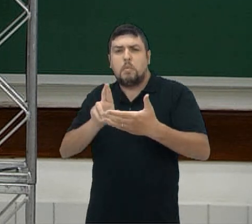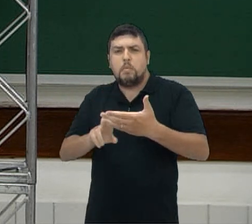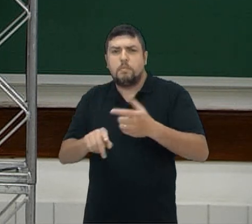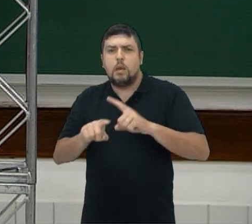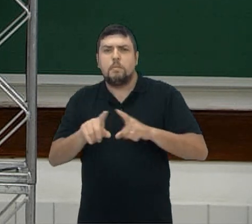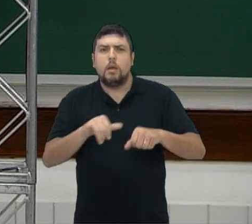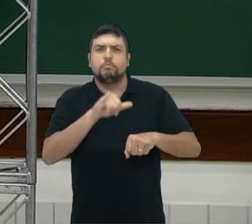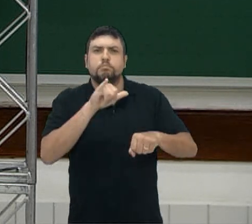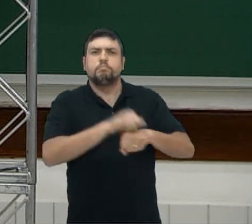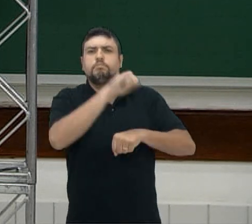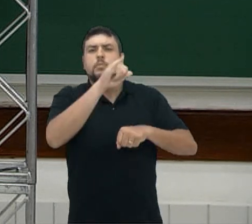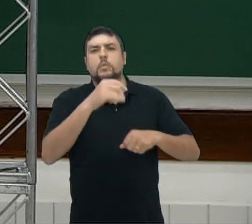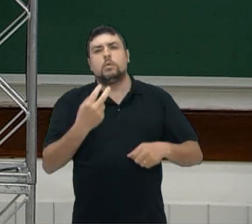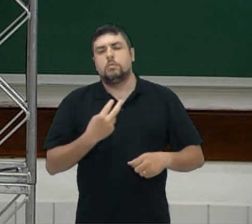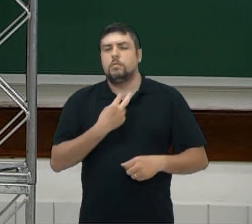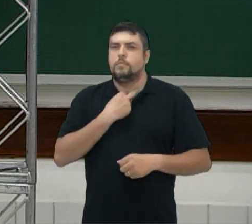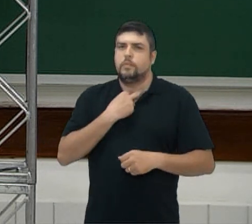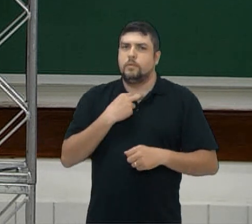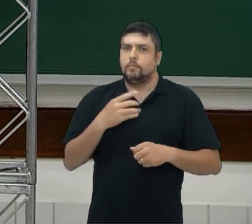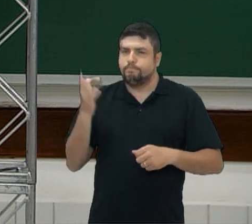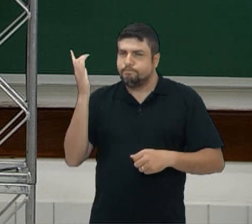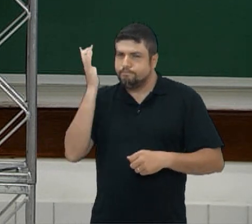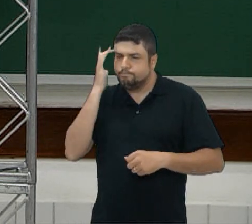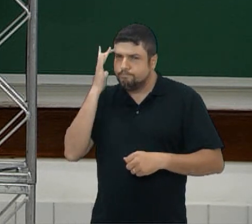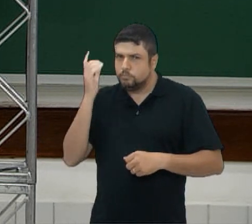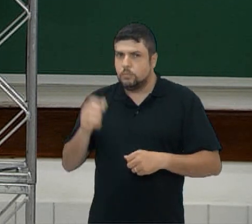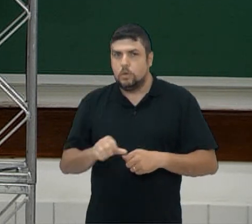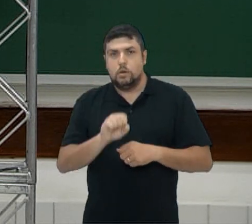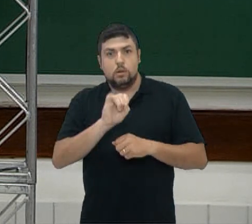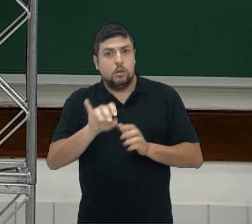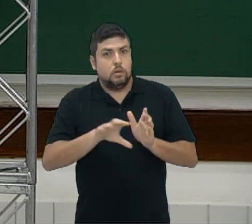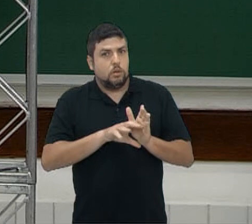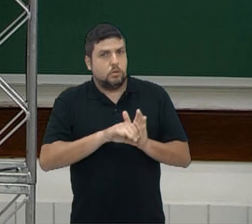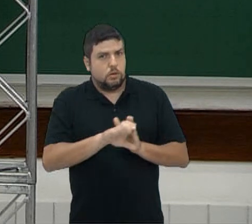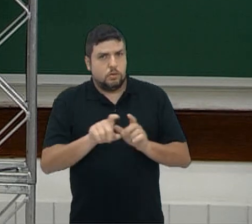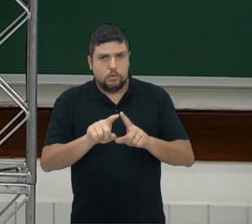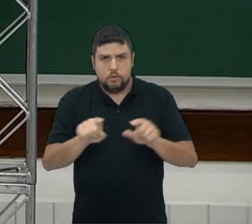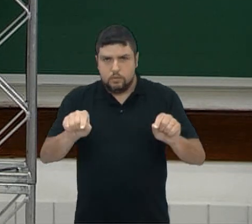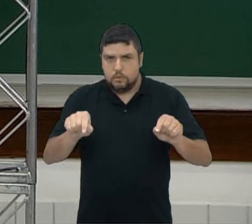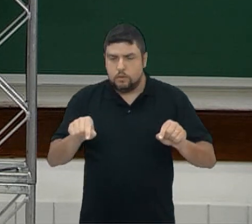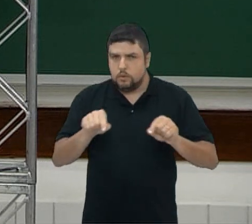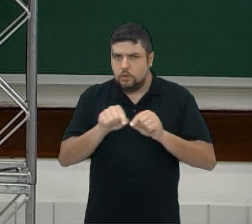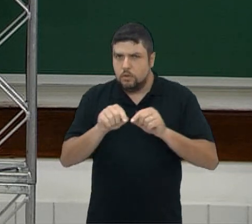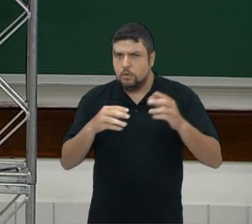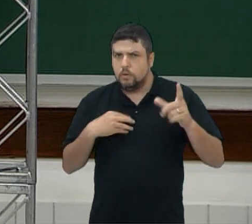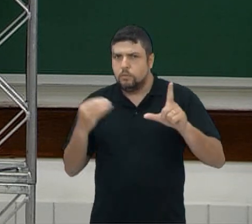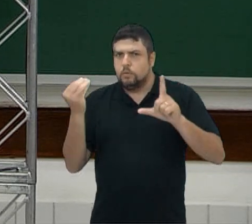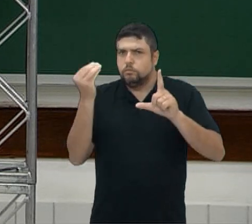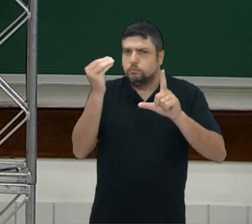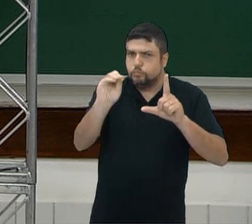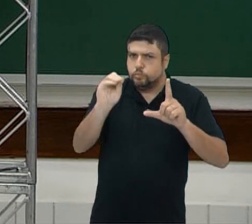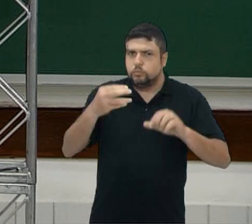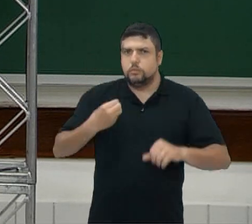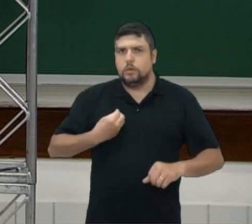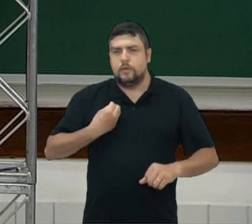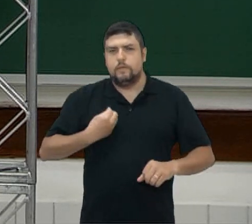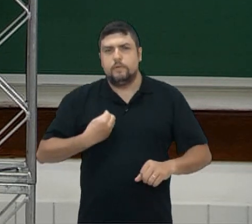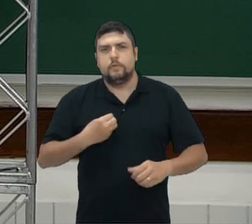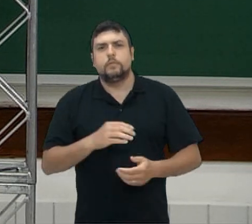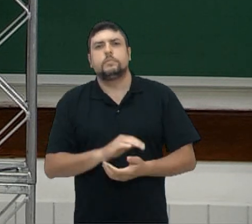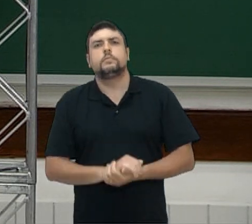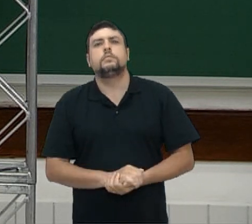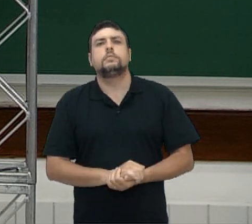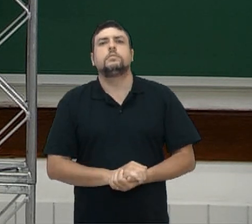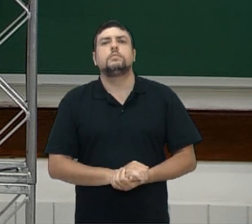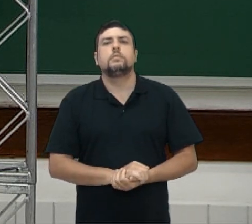Não dá, né? Então, seja esperto. Se você tem acesso ao Classroom, marque a sua presença. E daí, o que nós